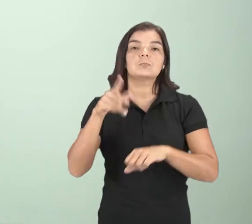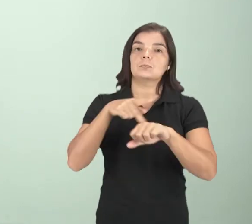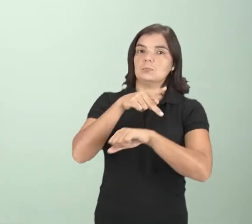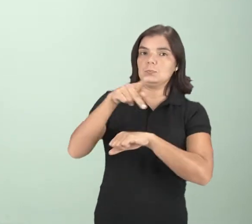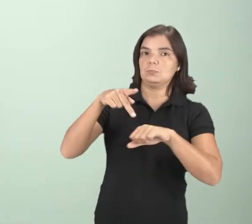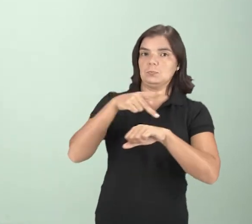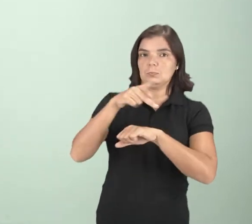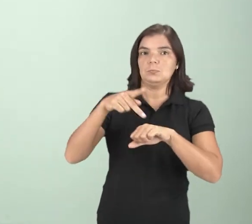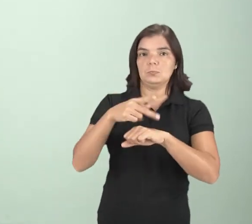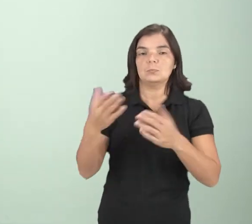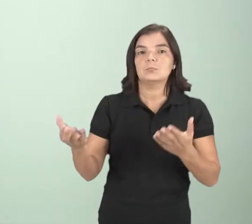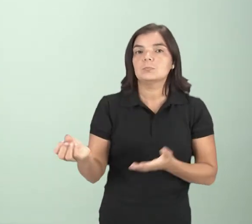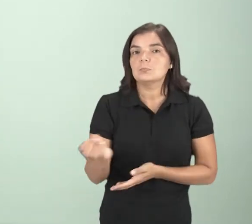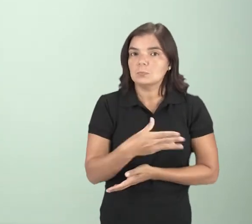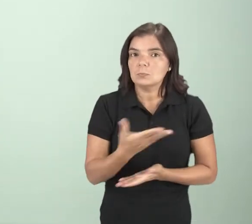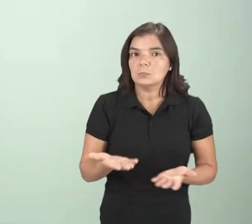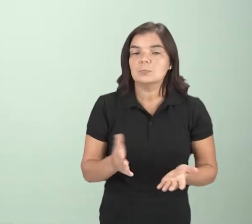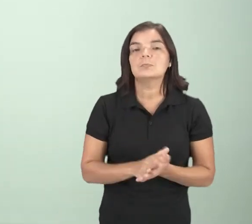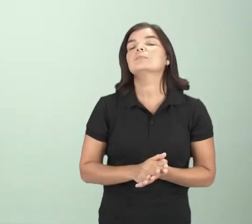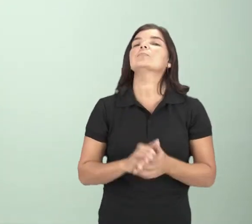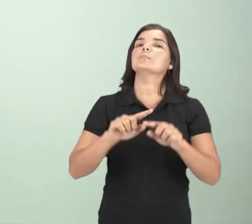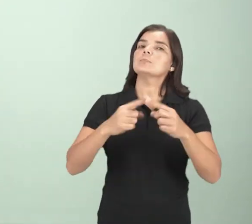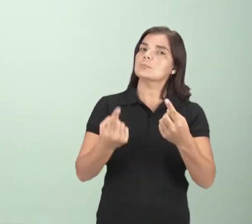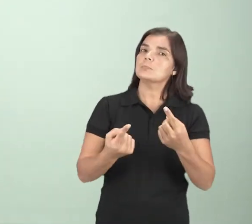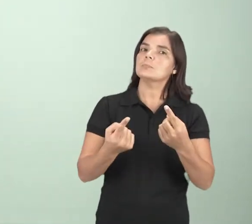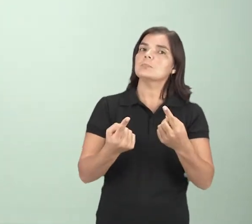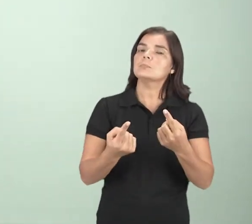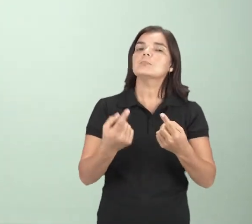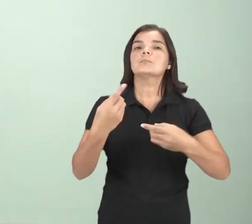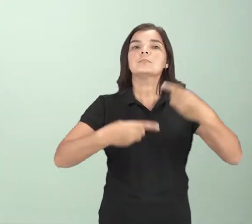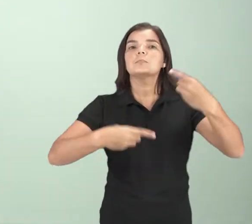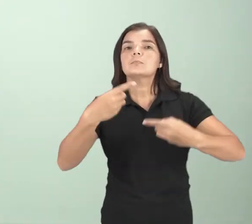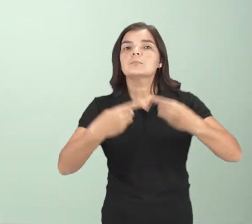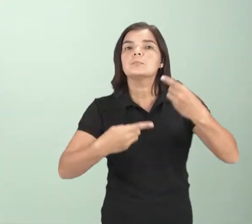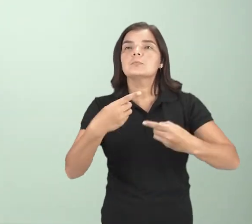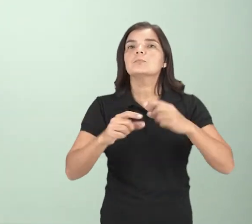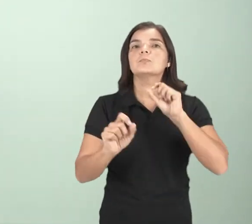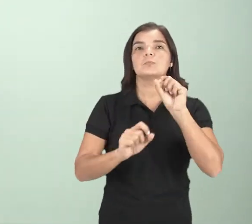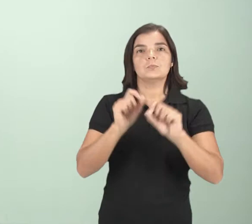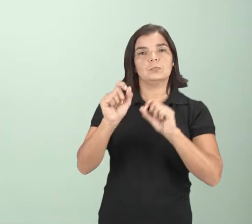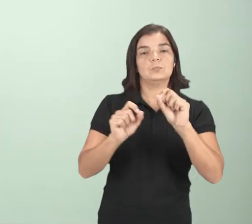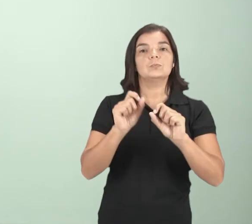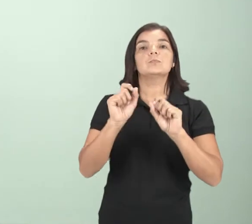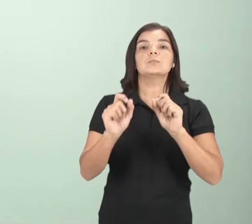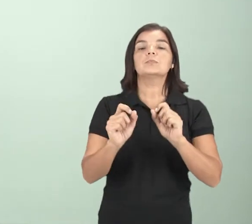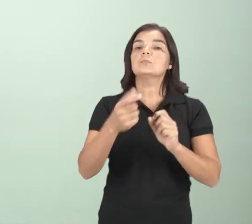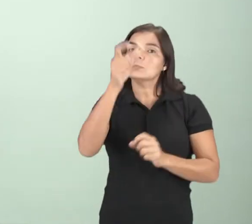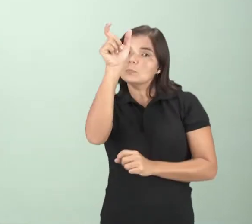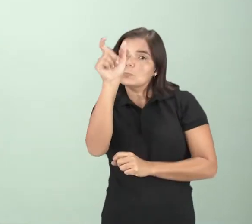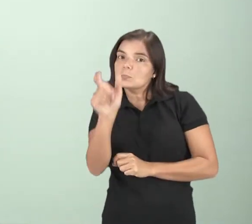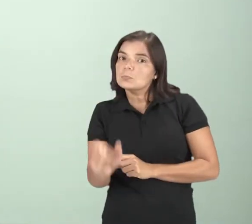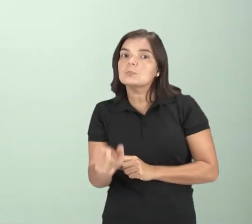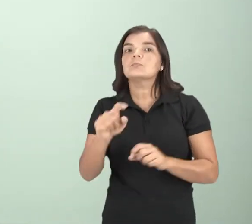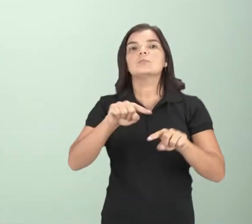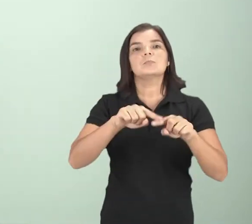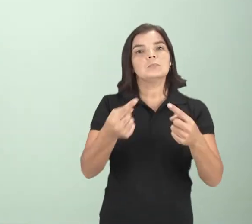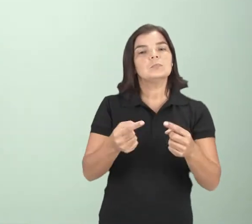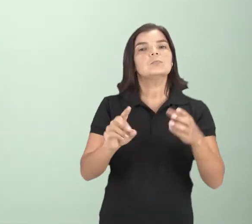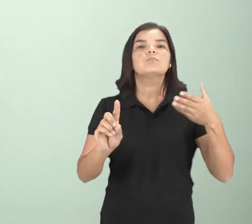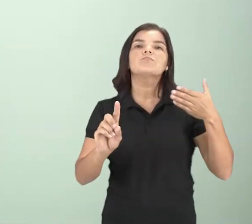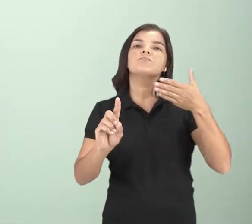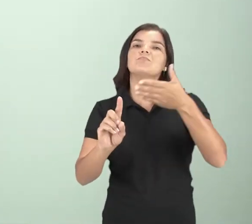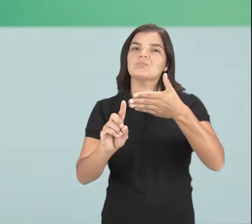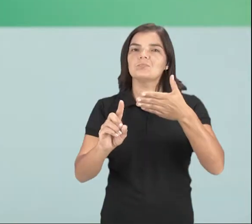país na atualidade. Então, a política designa o campo da atividade humana que se refere